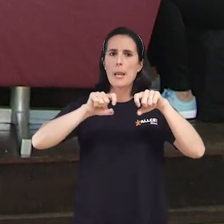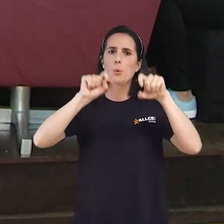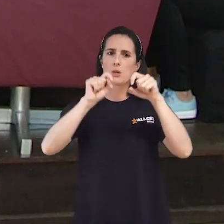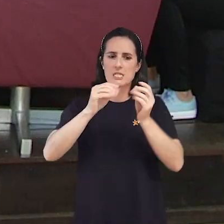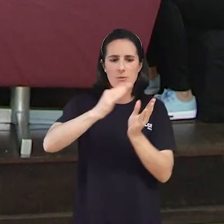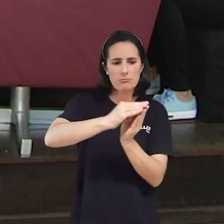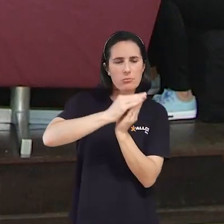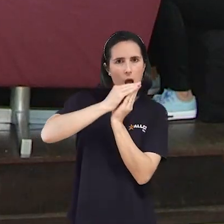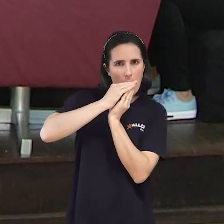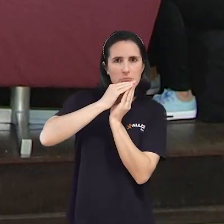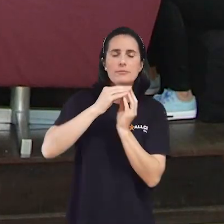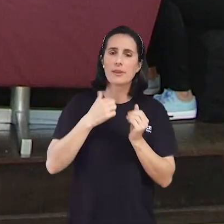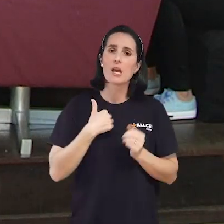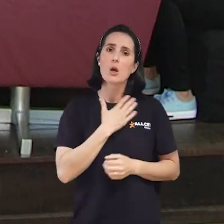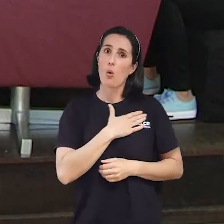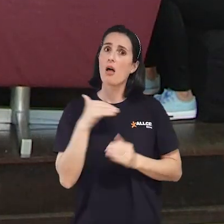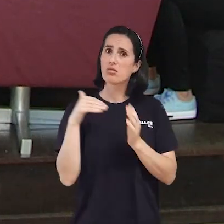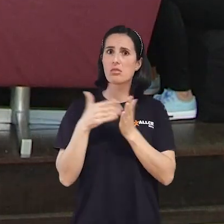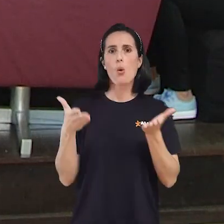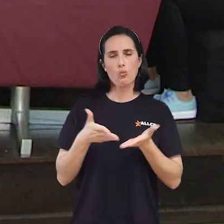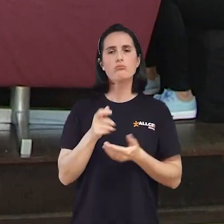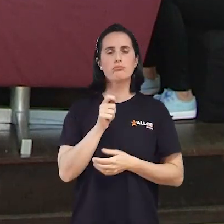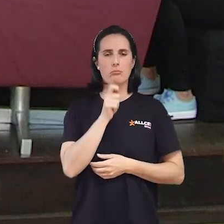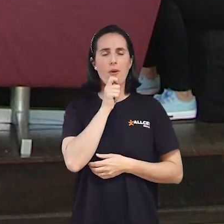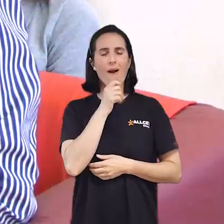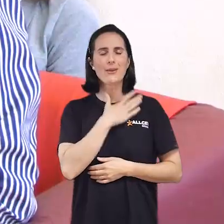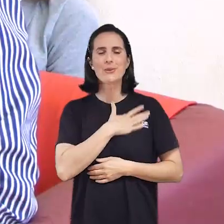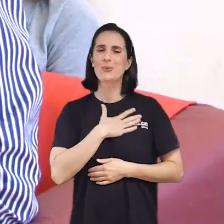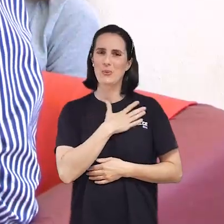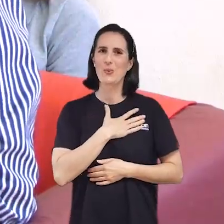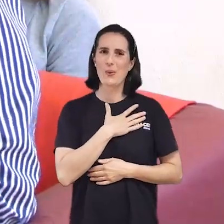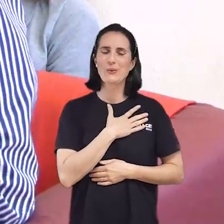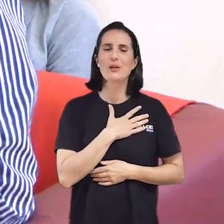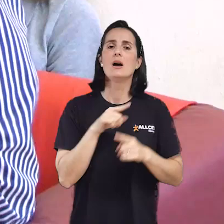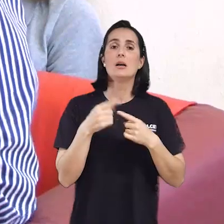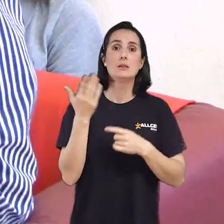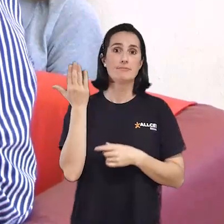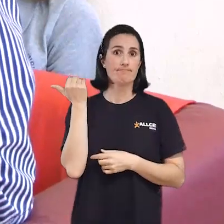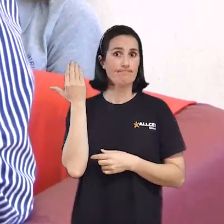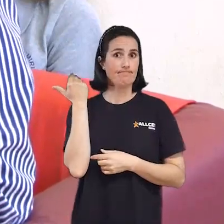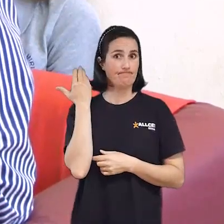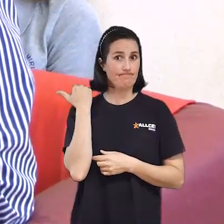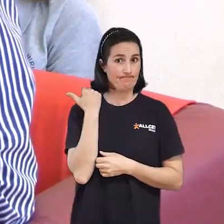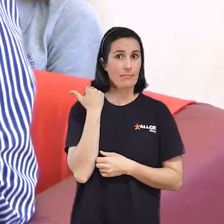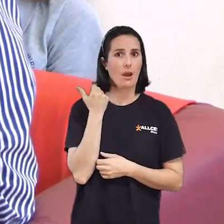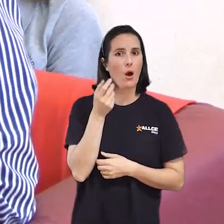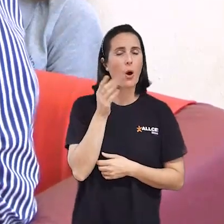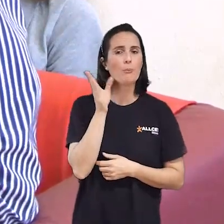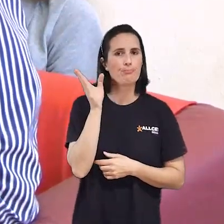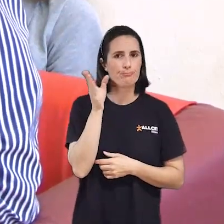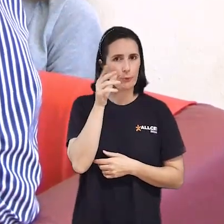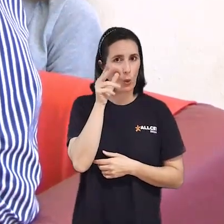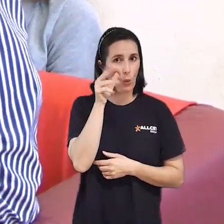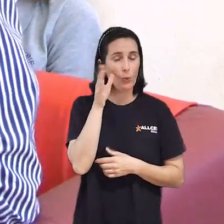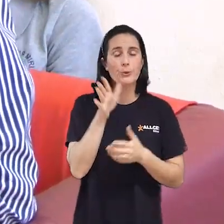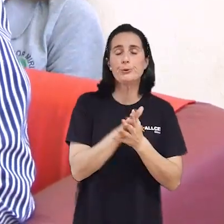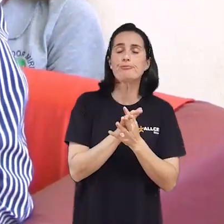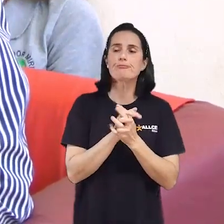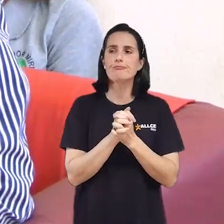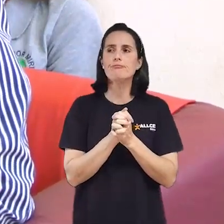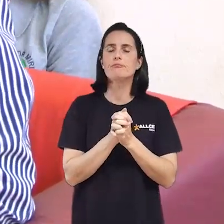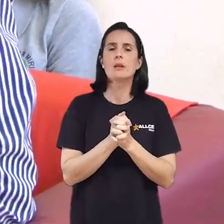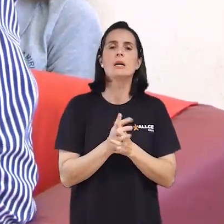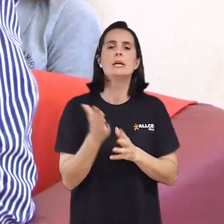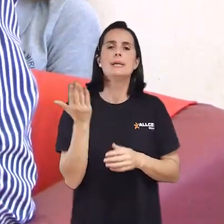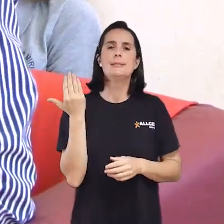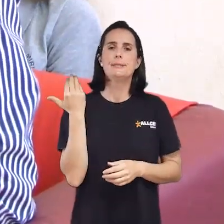tinha alguma coisa que a gente não gostava, eu levava muito assim, pão com linguiça, né? É uma comida que eu